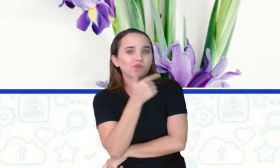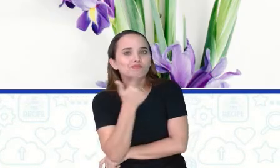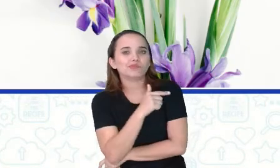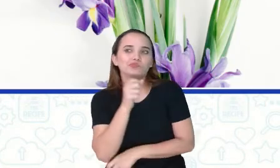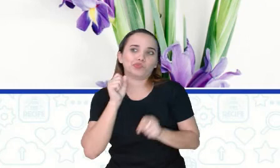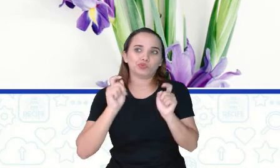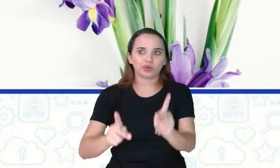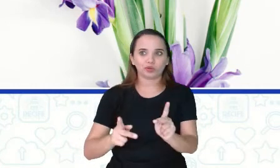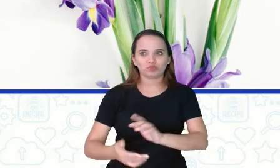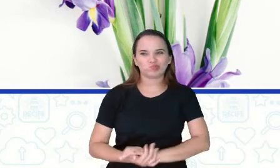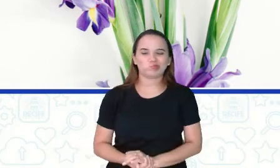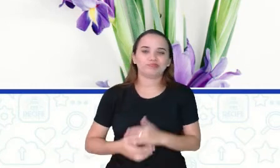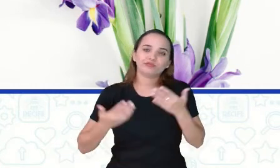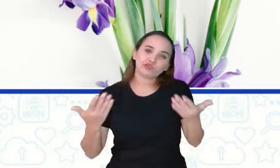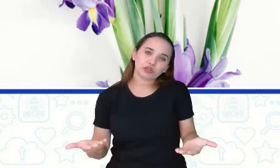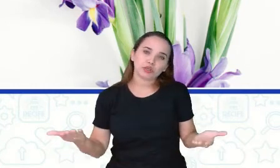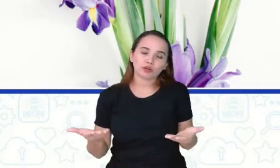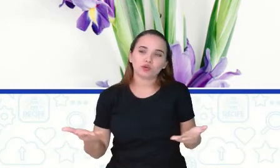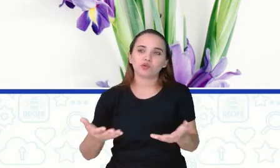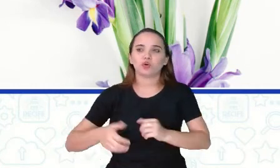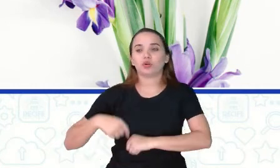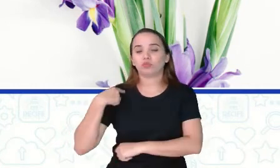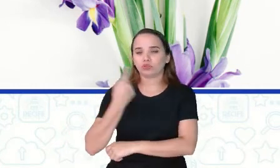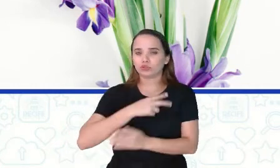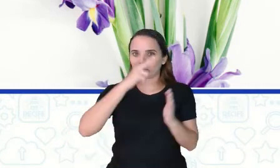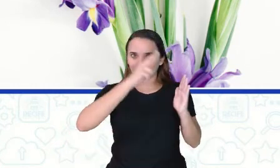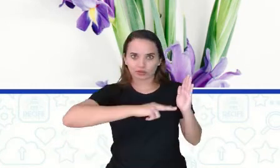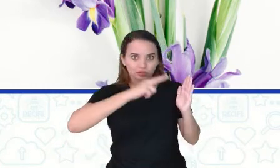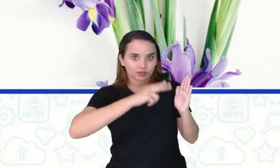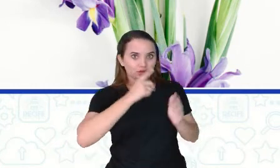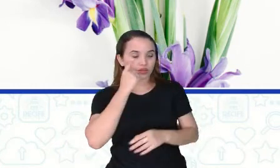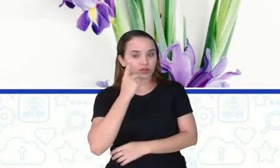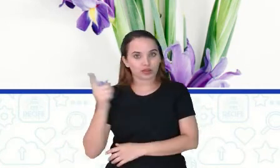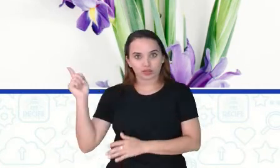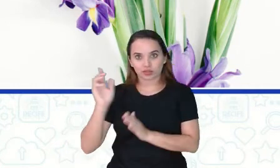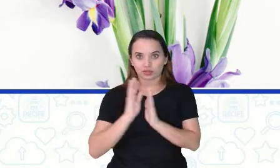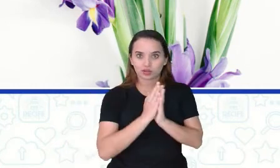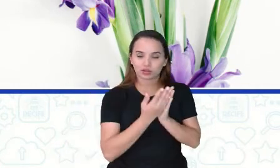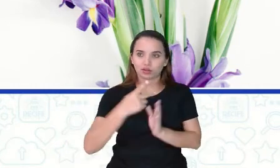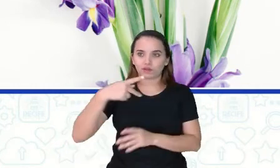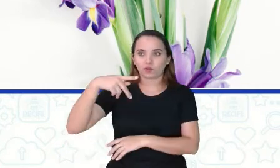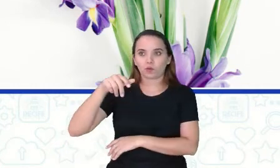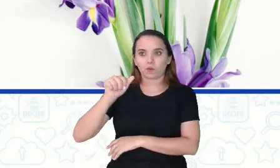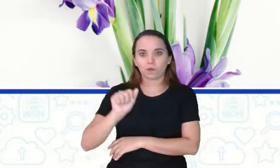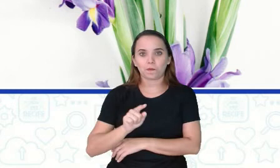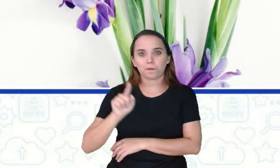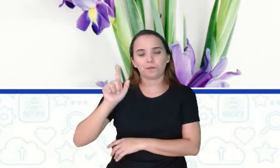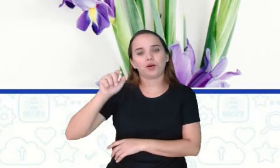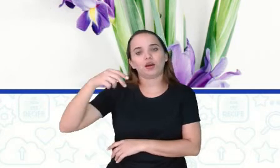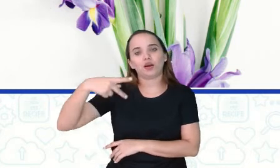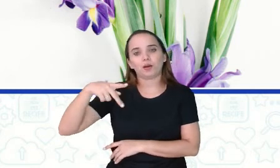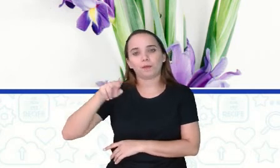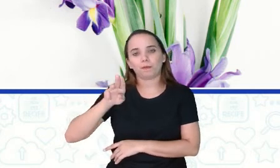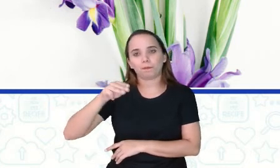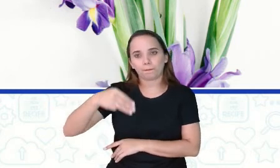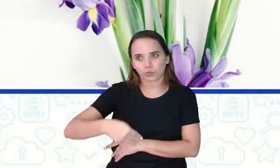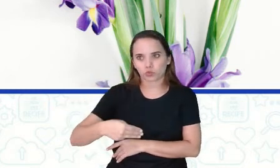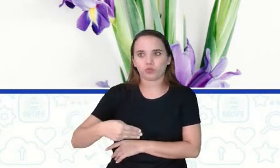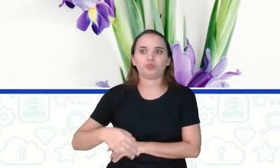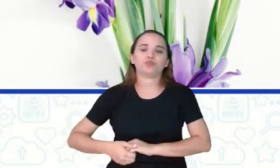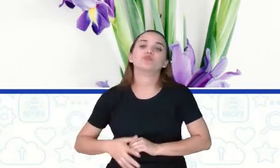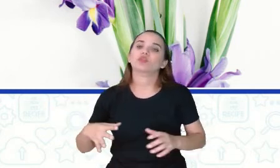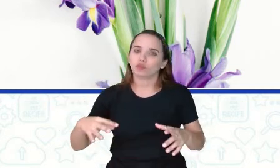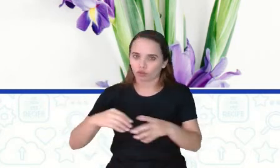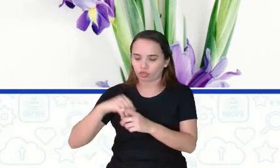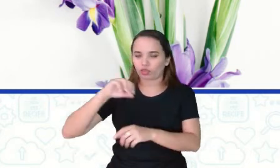Tá? E eu trouxe para a gente ler este livro aqui, Papum, Microcontos, do Adriano Salve, que está na árvore do